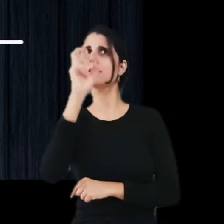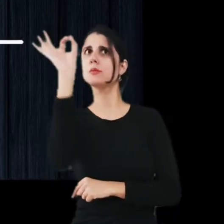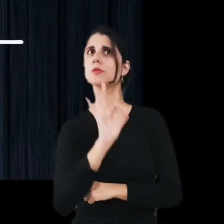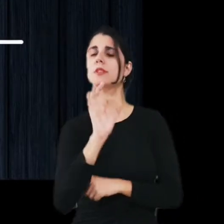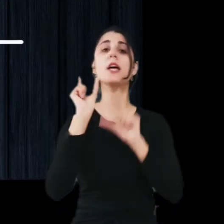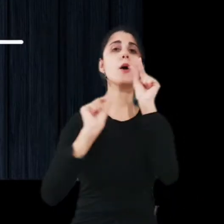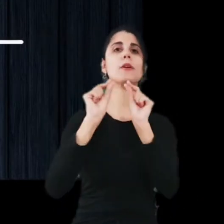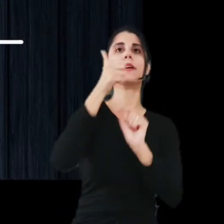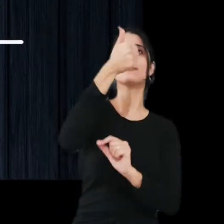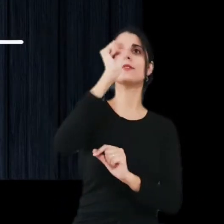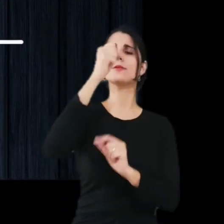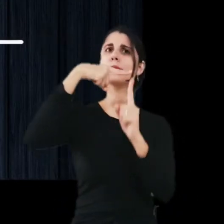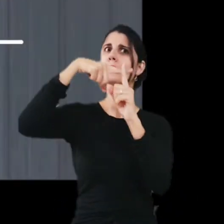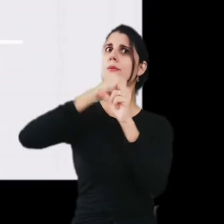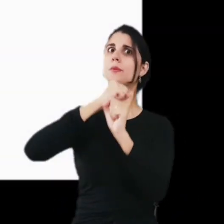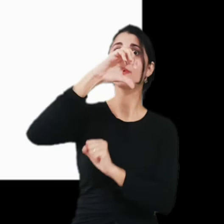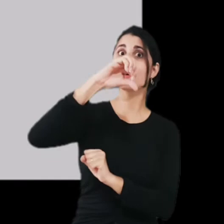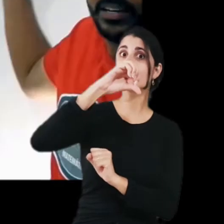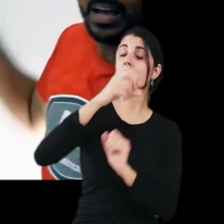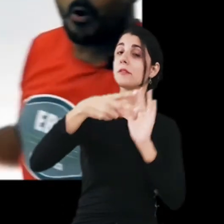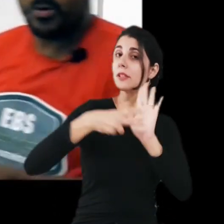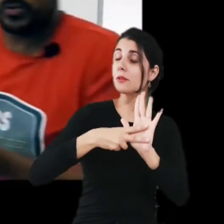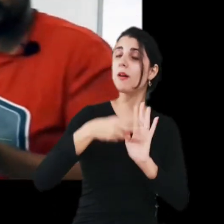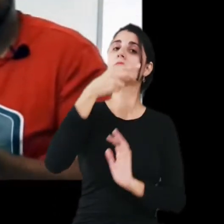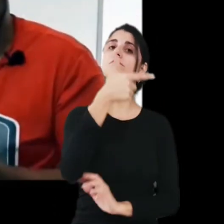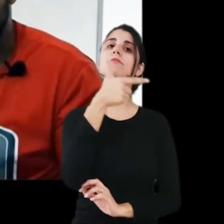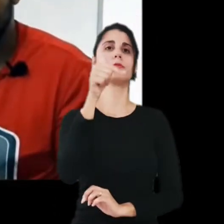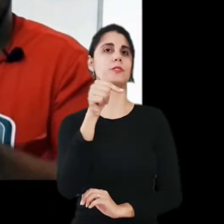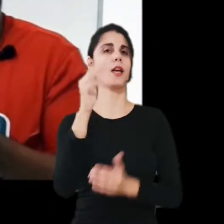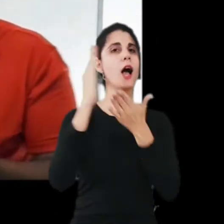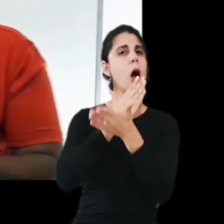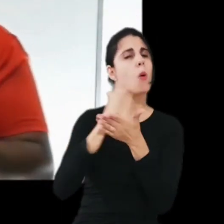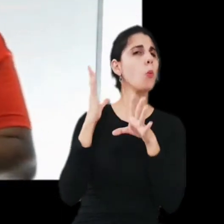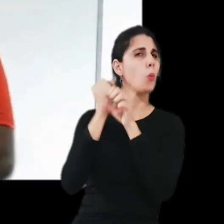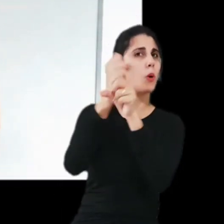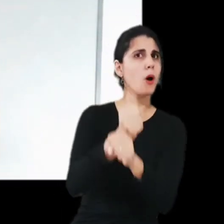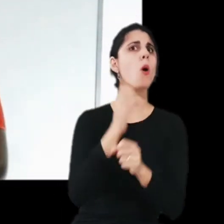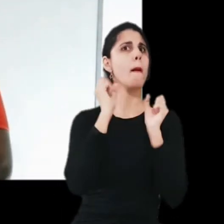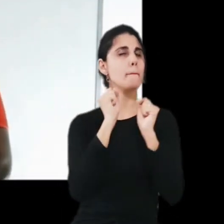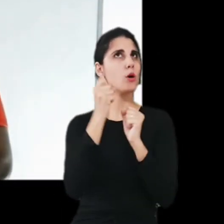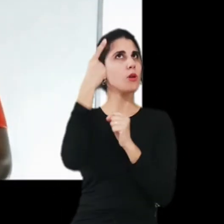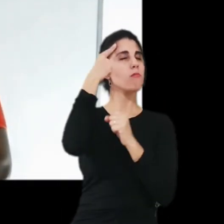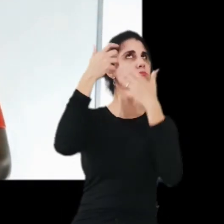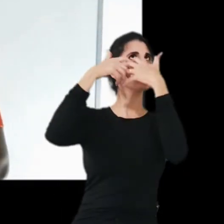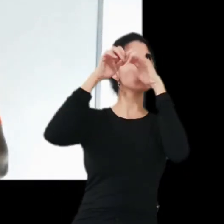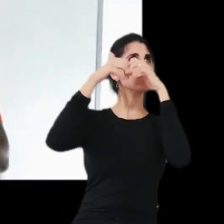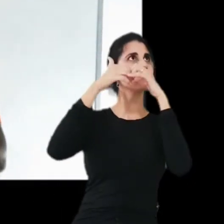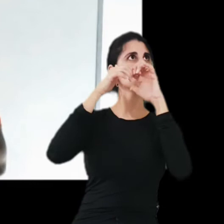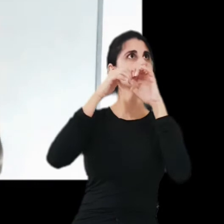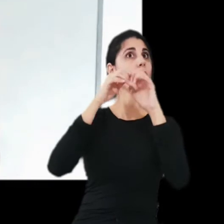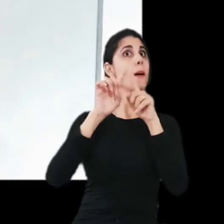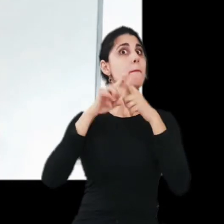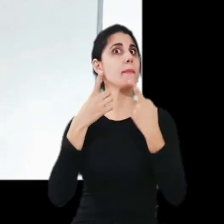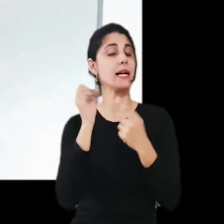9, ou seja, 27. Algumas contas podem ser feitas de cabeça. Agora, se